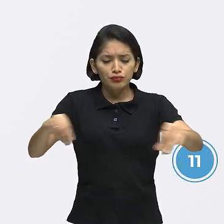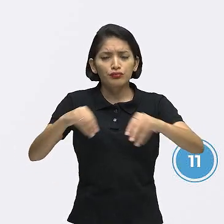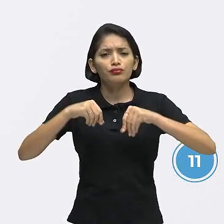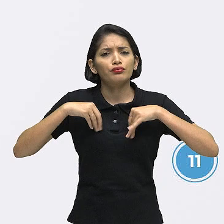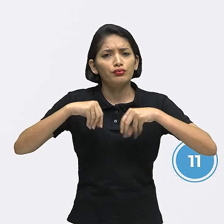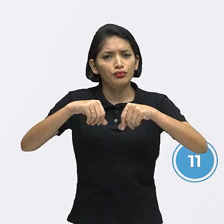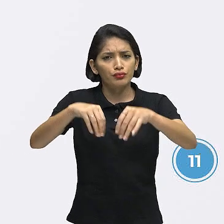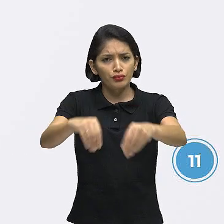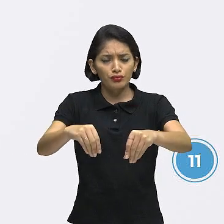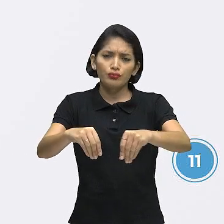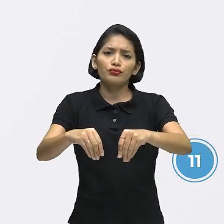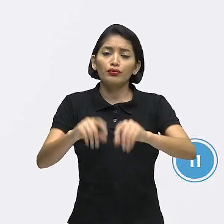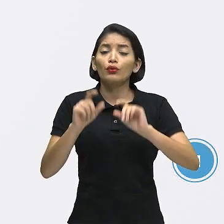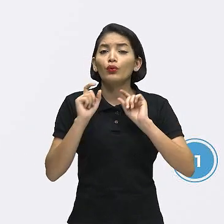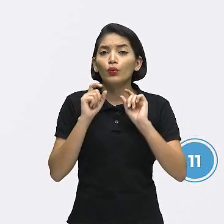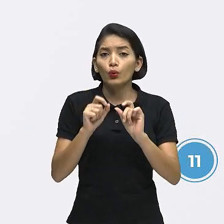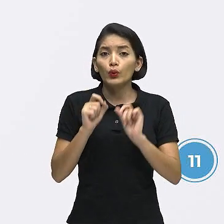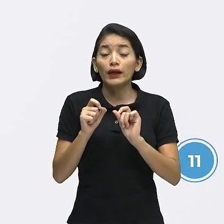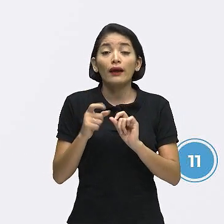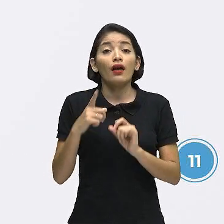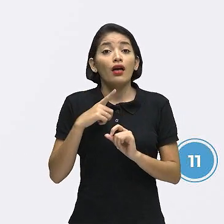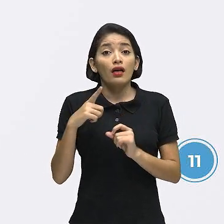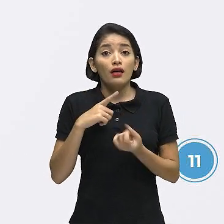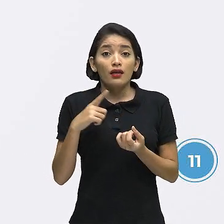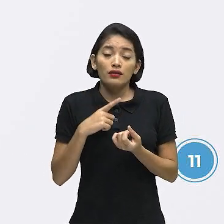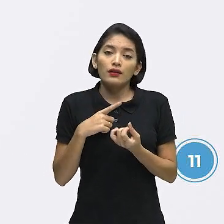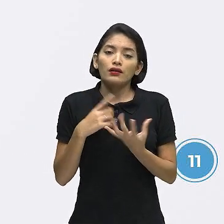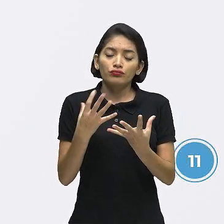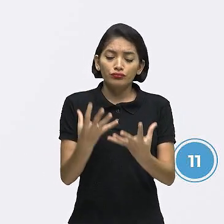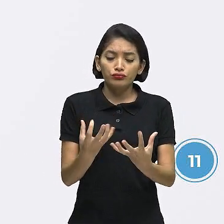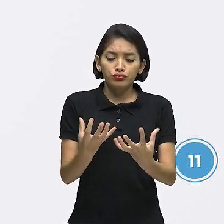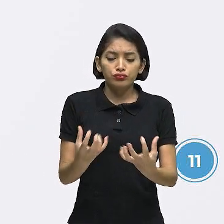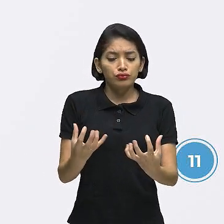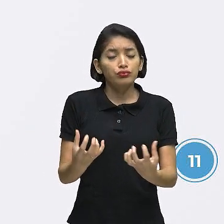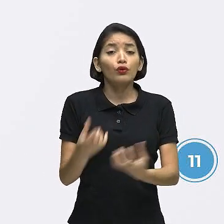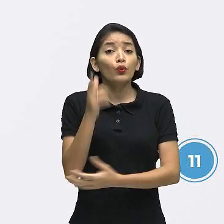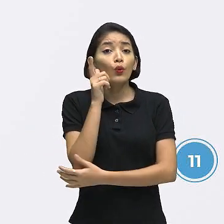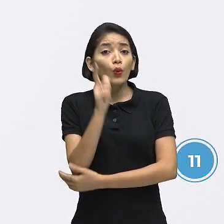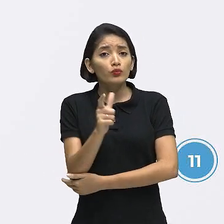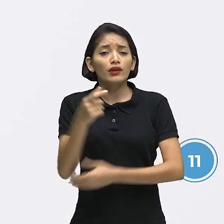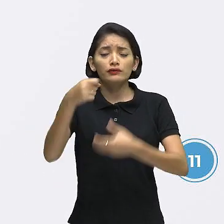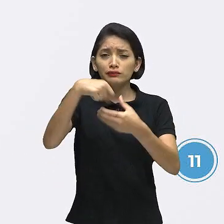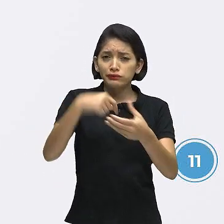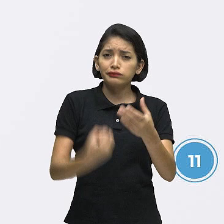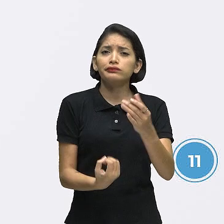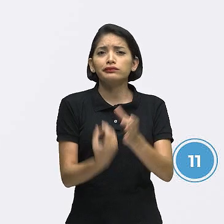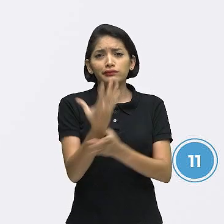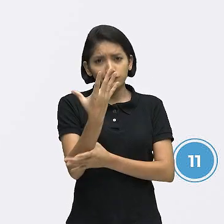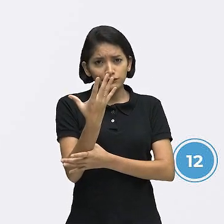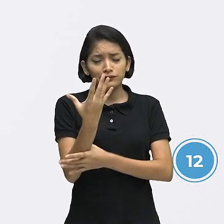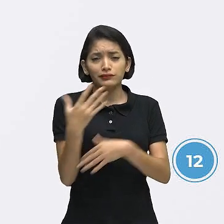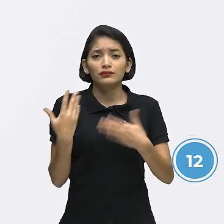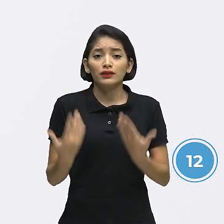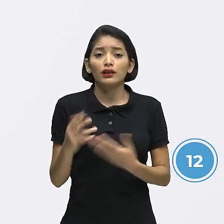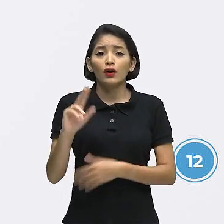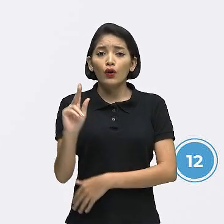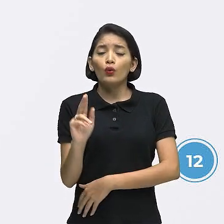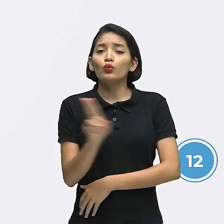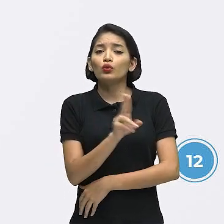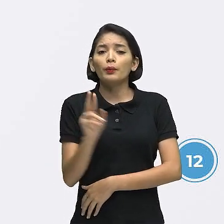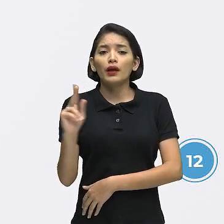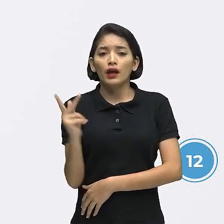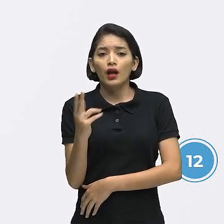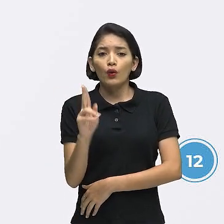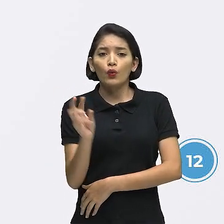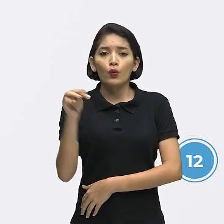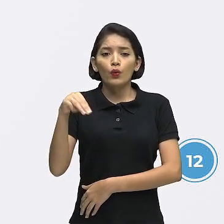solo fértil, a gente fala de um solo que tem bastante humus, né? Que é justamente o nome que leva esse solo, que é o solo umífero, tá?